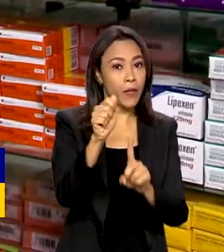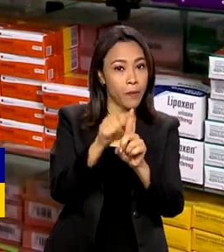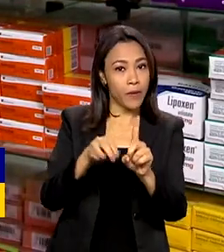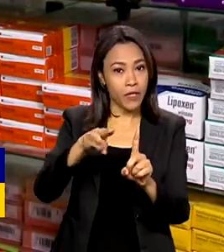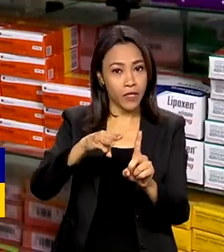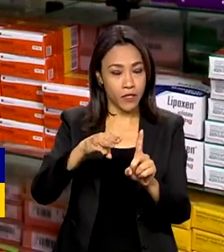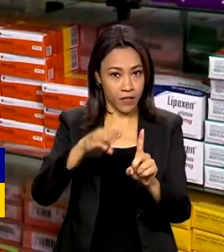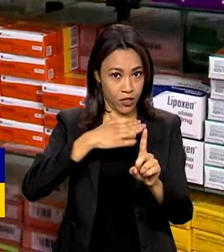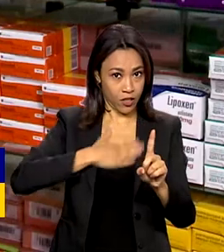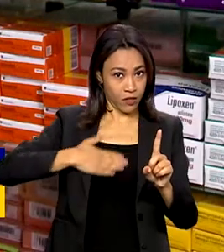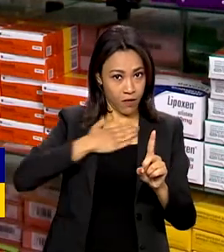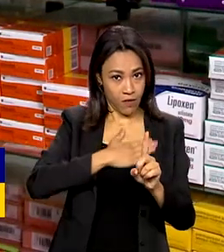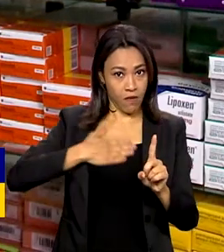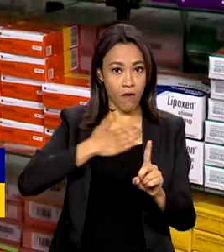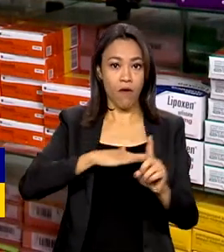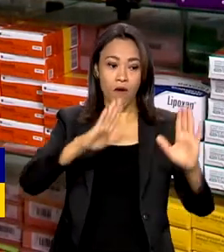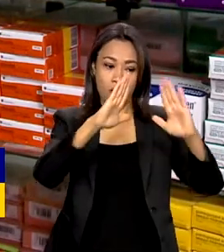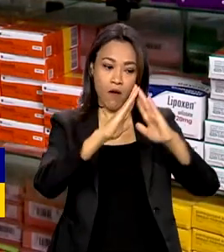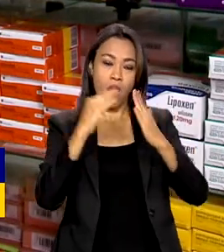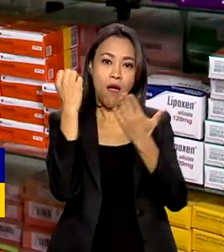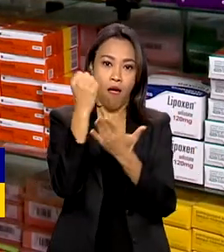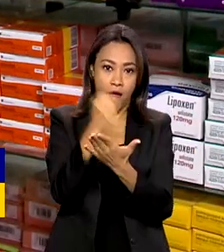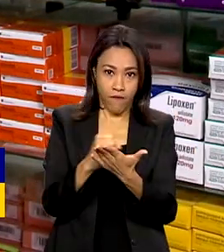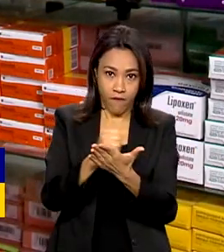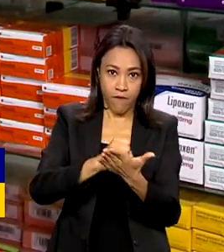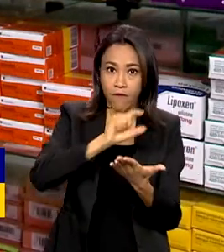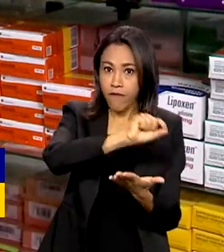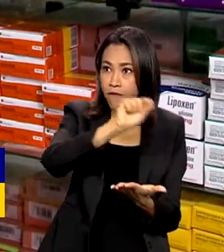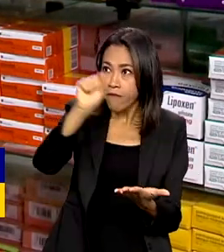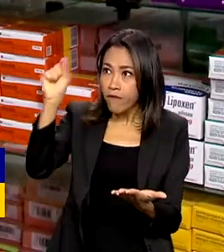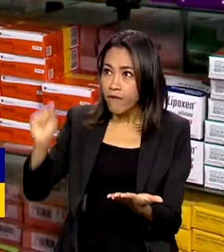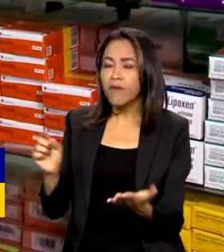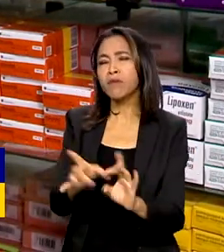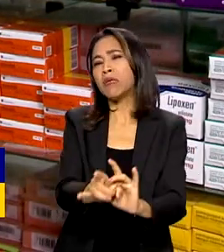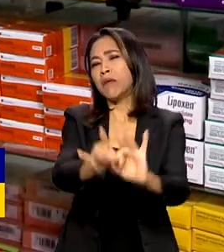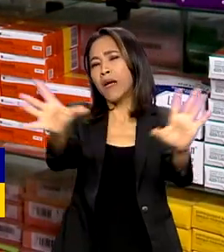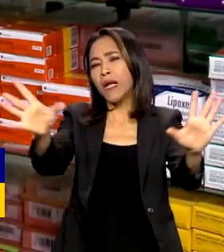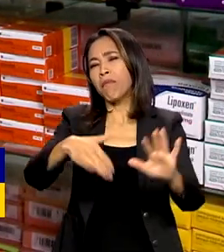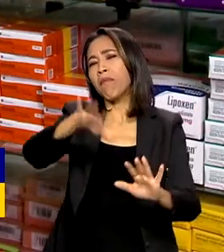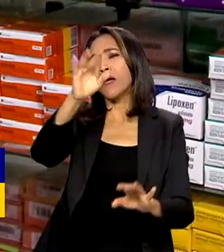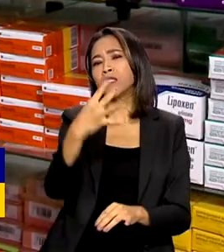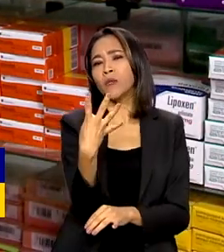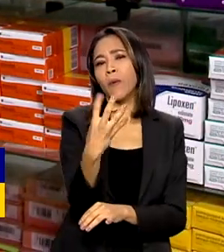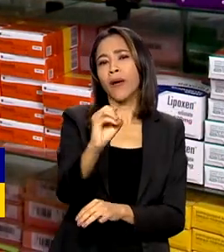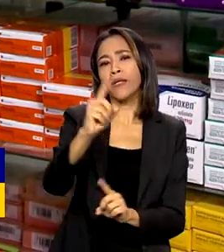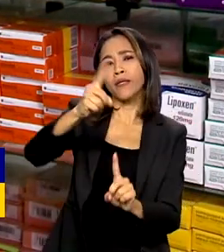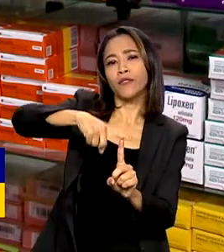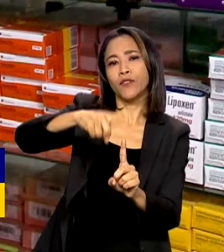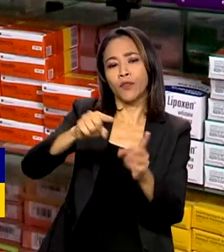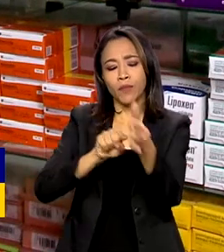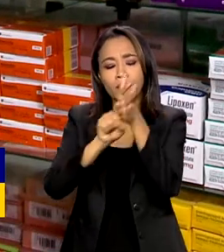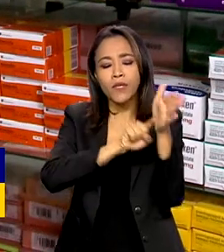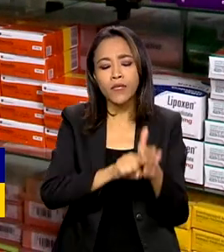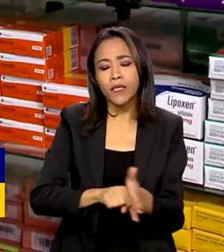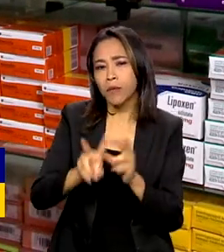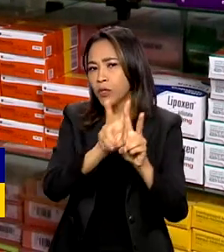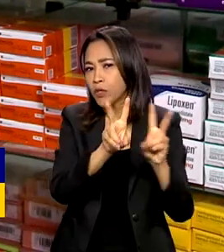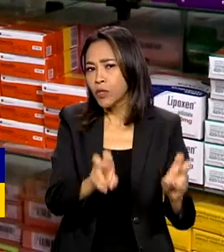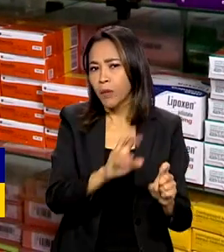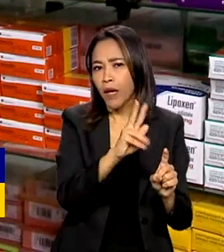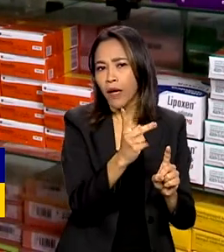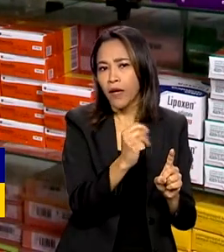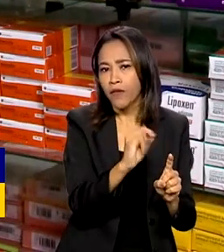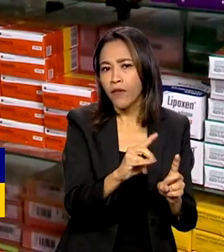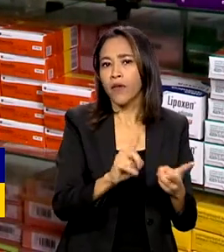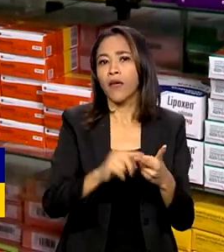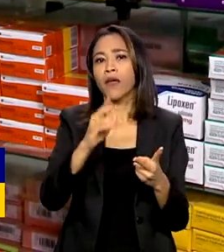as farmácias estão liberadas para realizar mais de 40 tipos de testes rápidos incluindo os testes de HIV